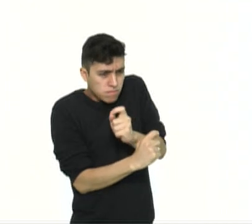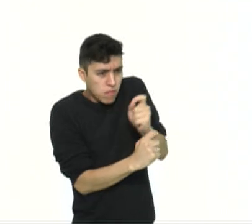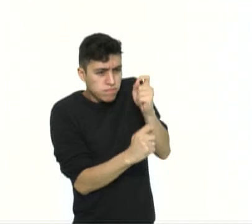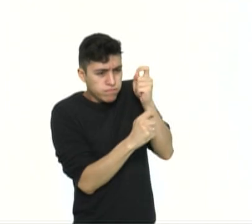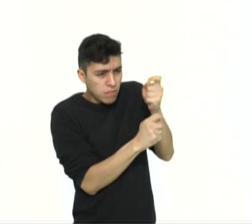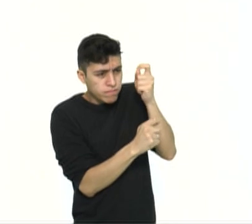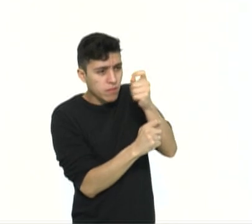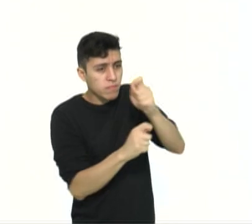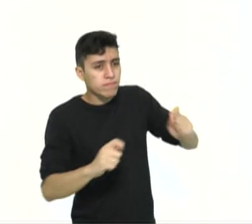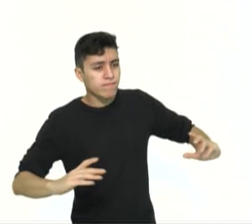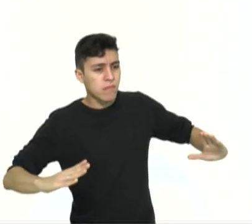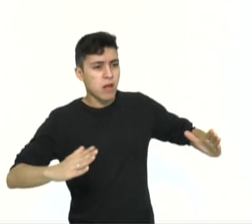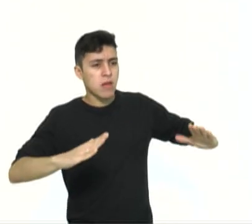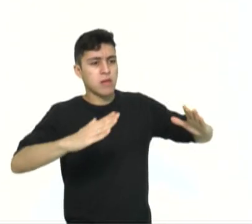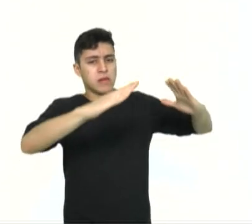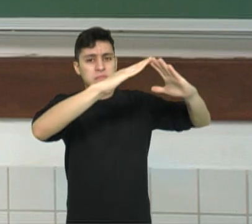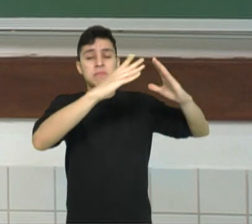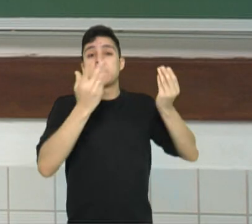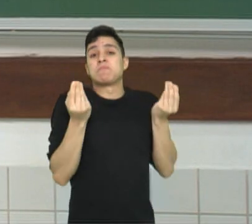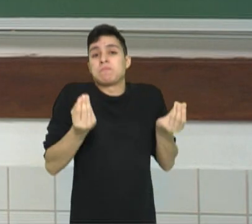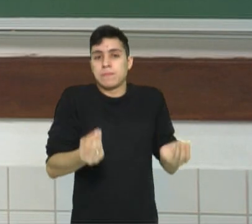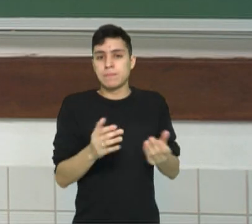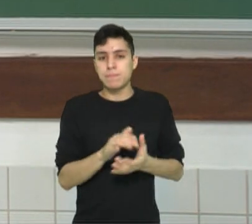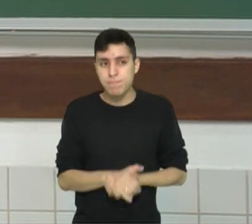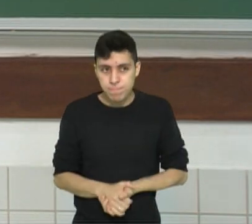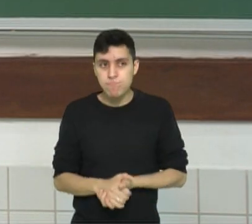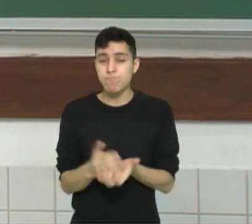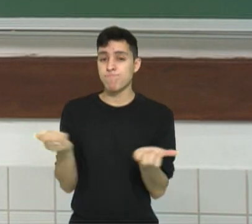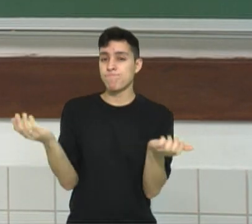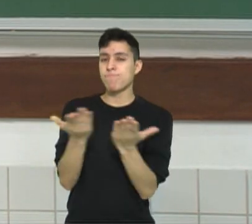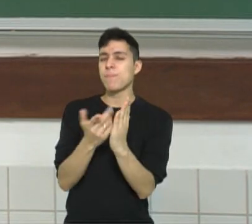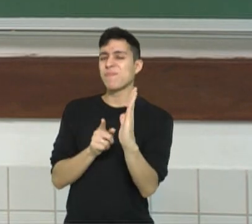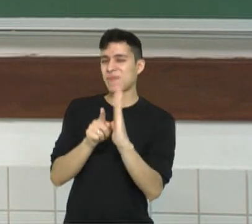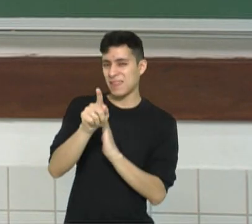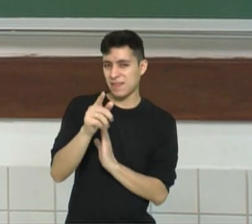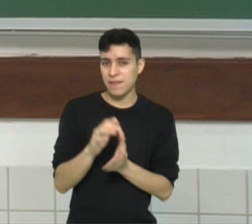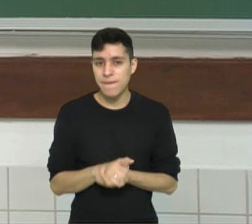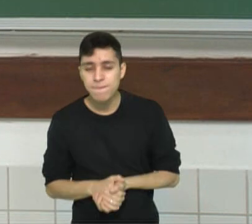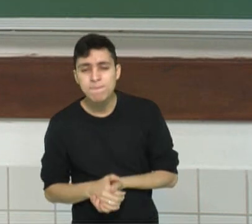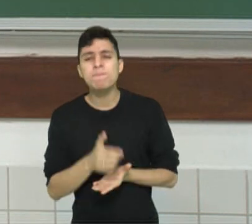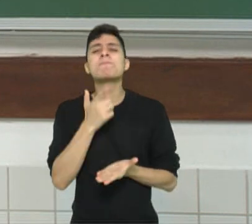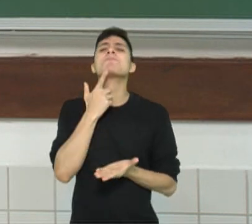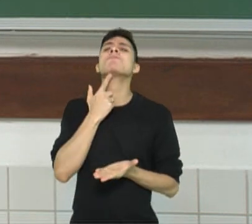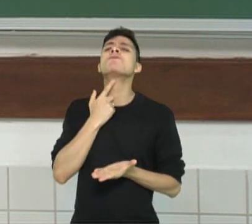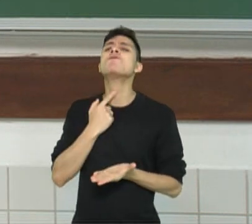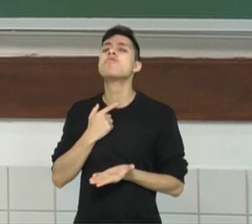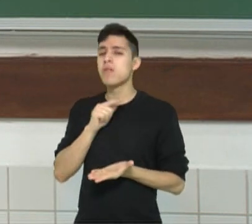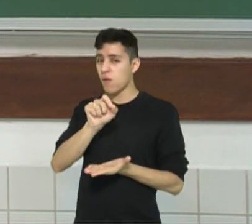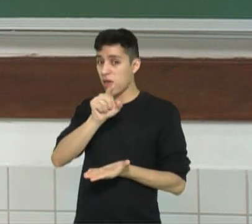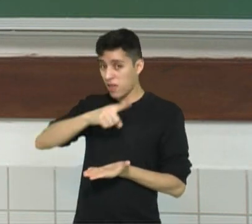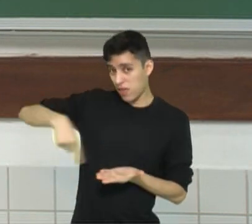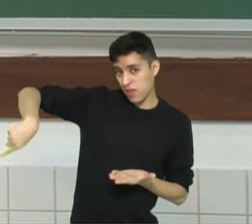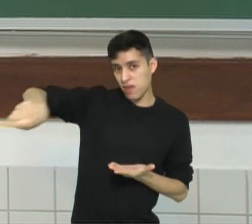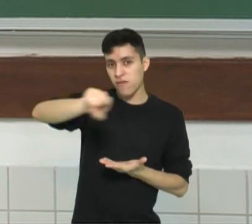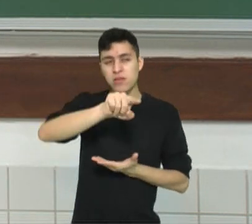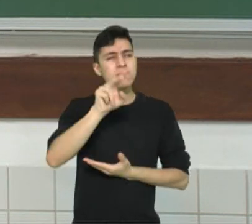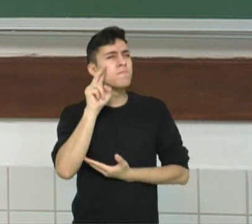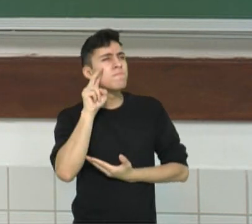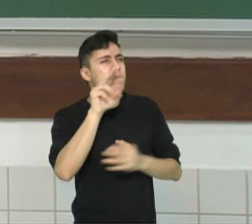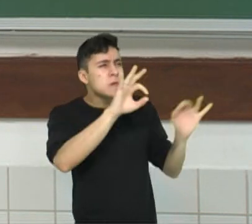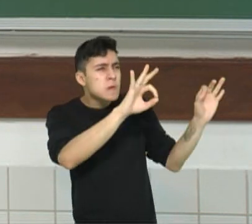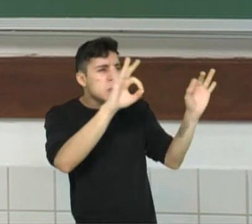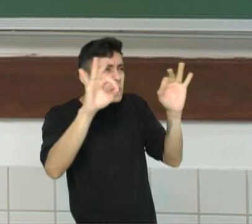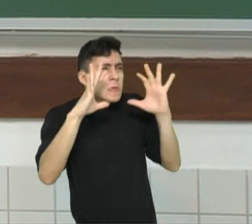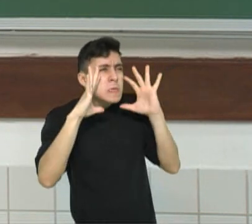maia. E agora nós vamos para o nosso quiz. Eu quero que vocês leiam com atenção o quiz e a